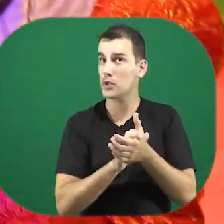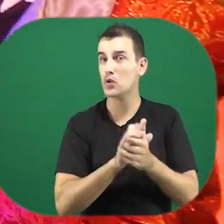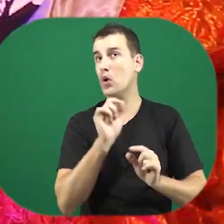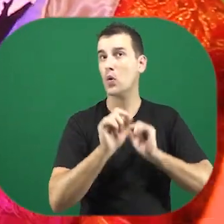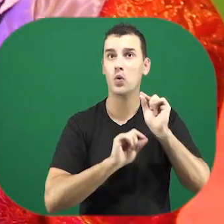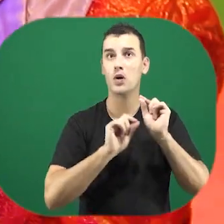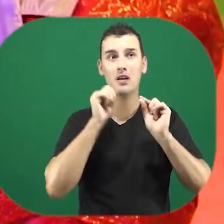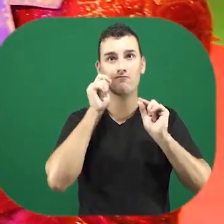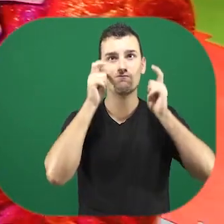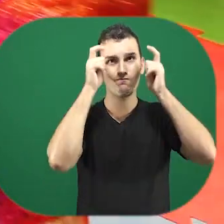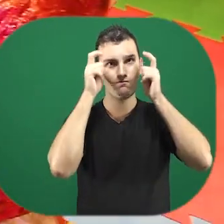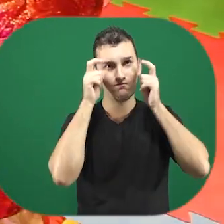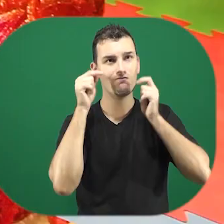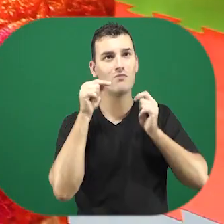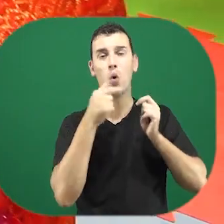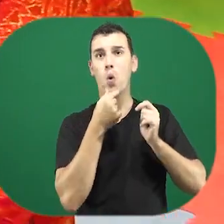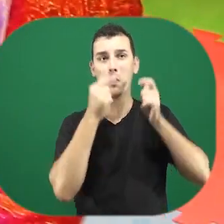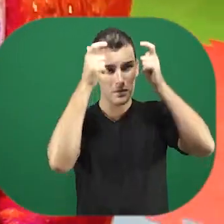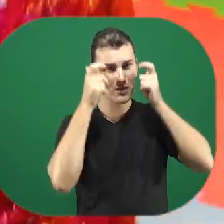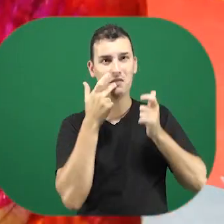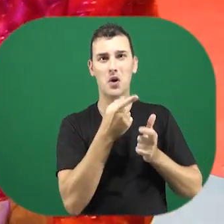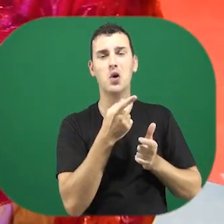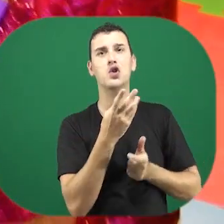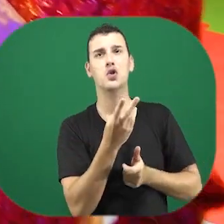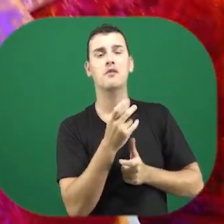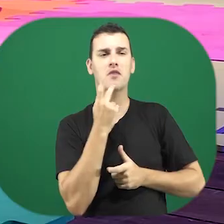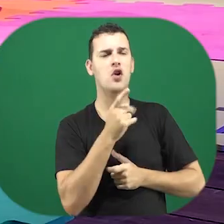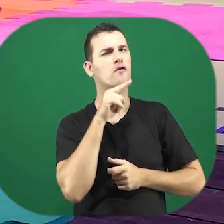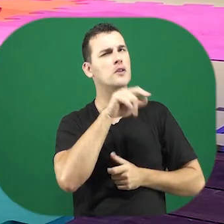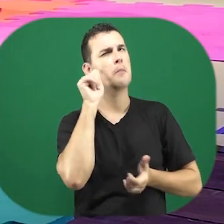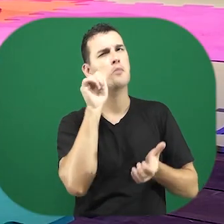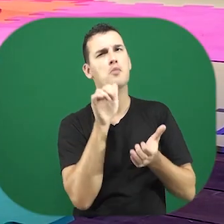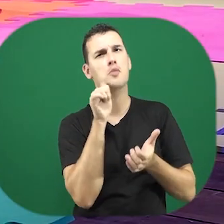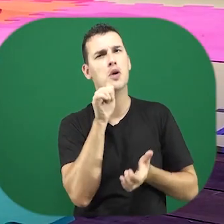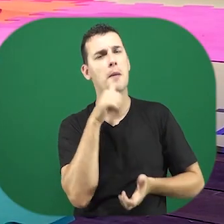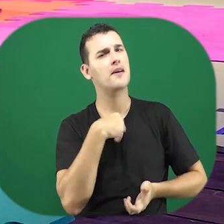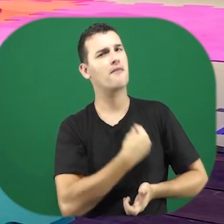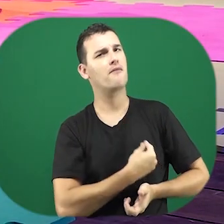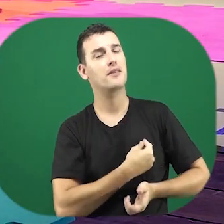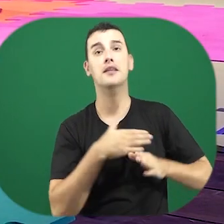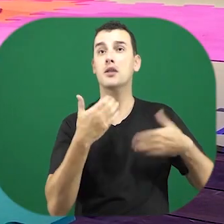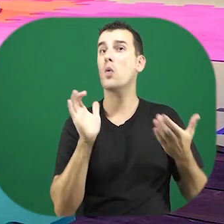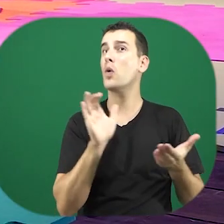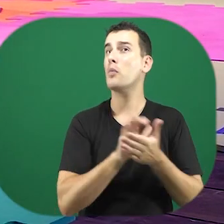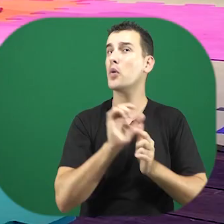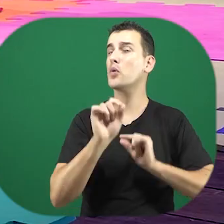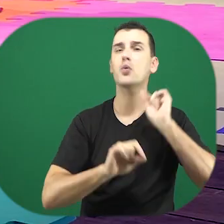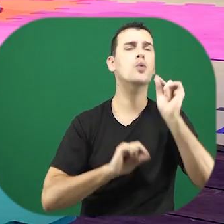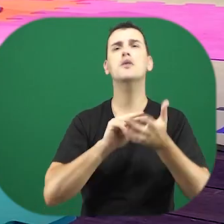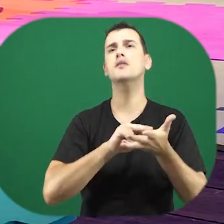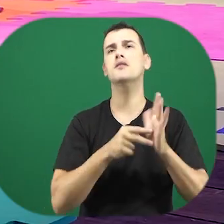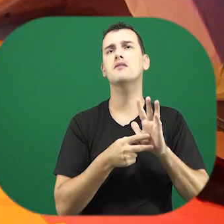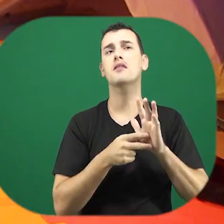viu sua noiva, falou: "Você é a mulher da minha vida." O casamento significava